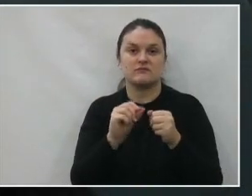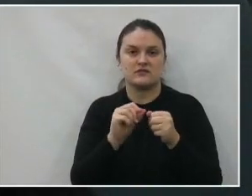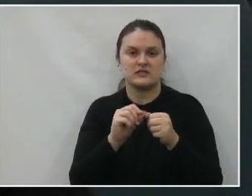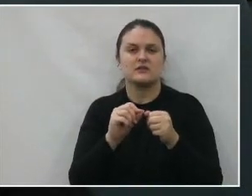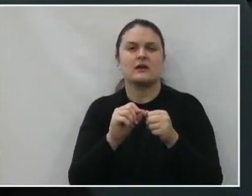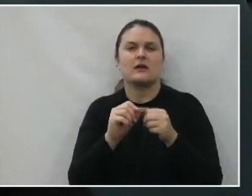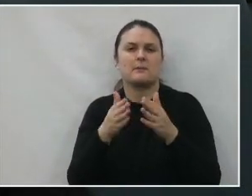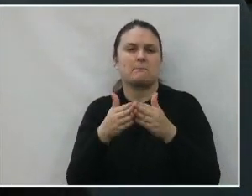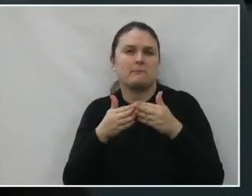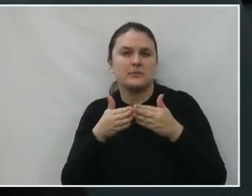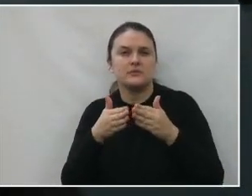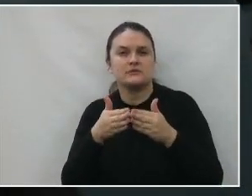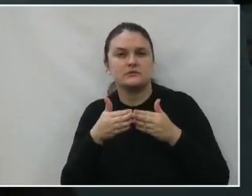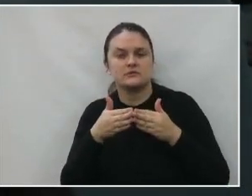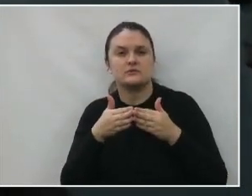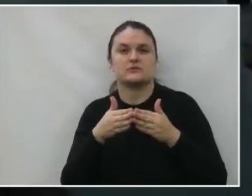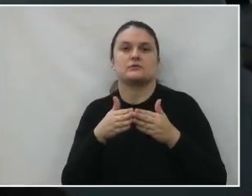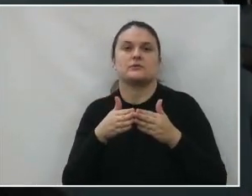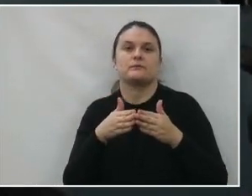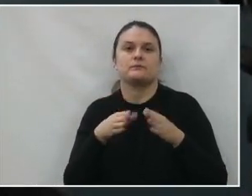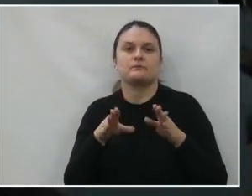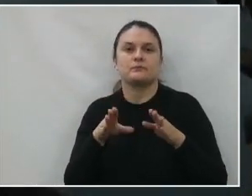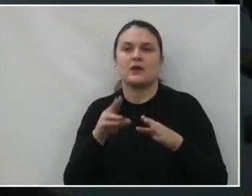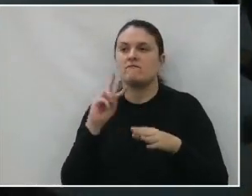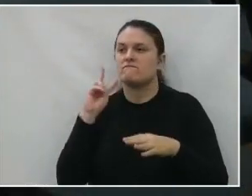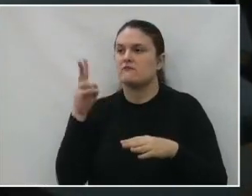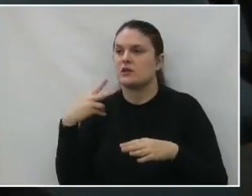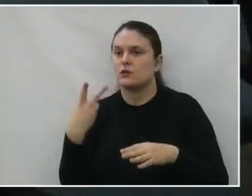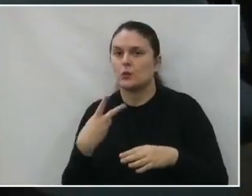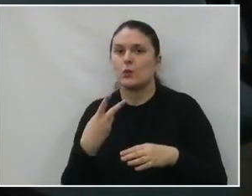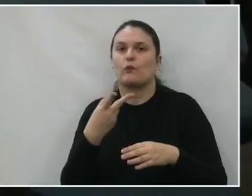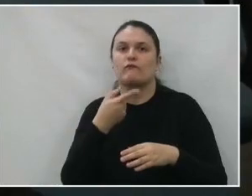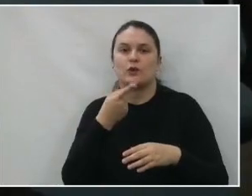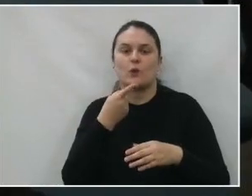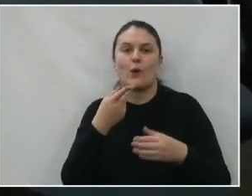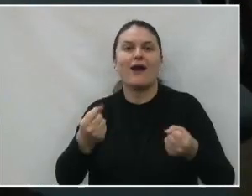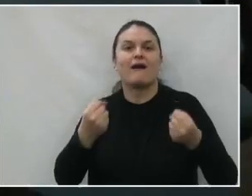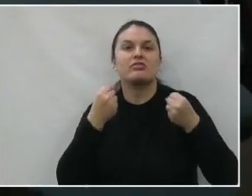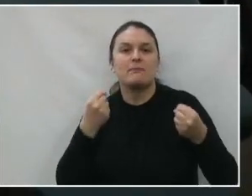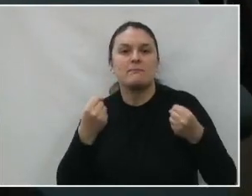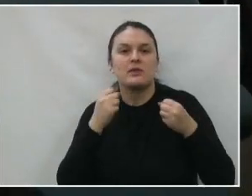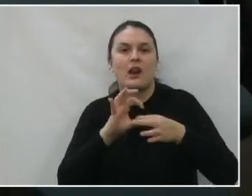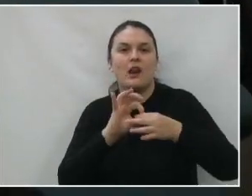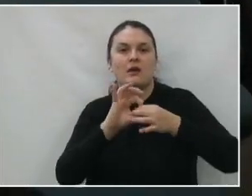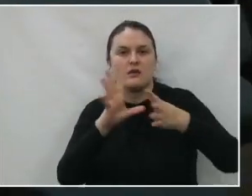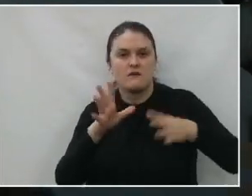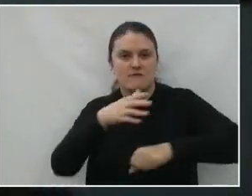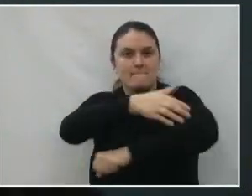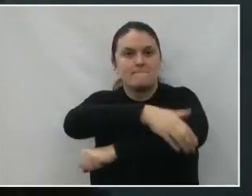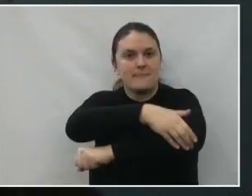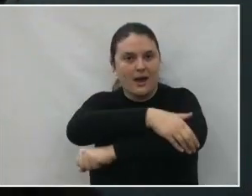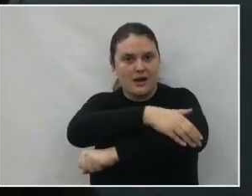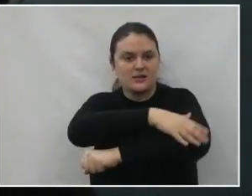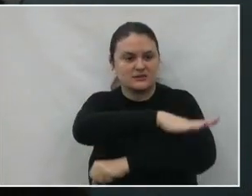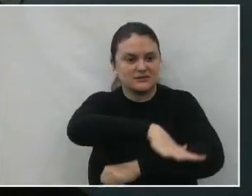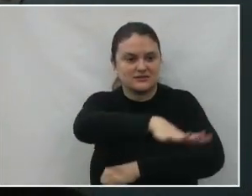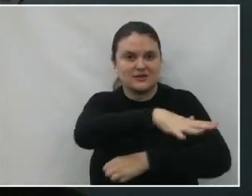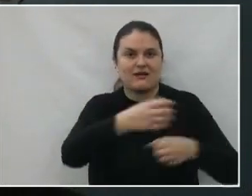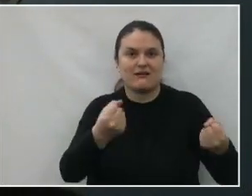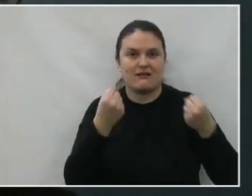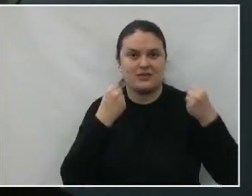vários pedidos aí pelos vereadores das academias ao ar livre, quais ganhamos algumas